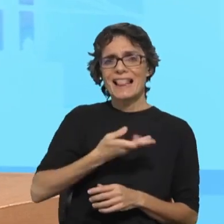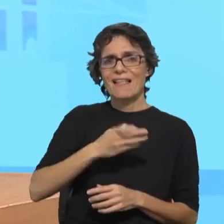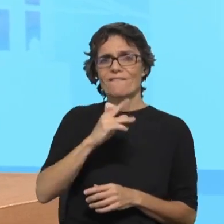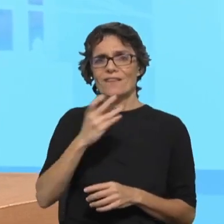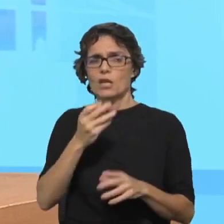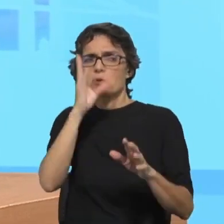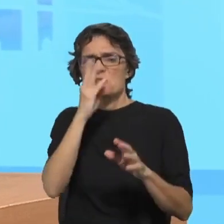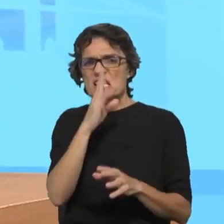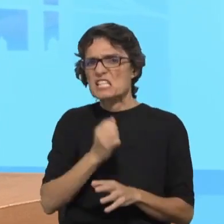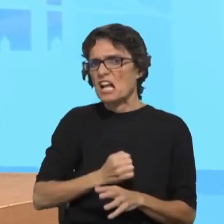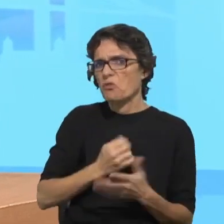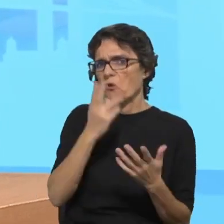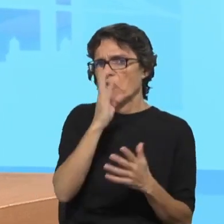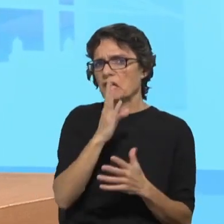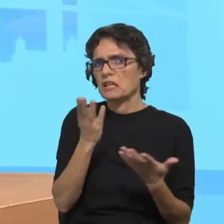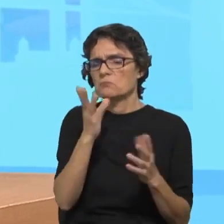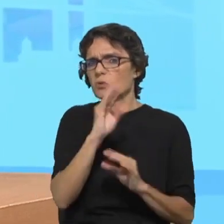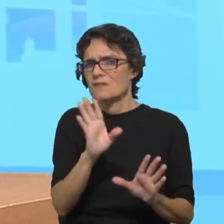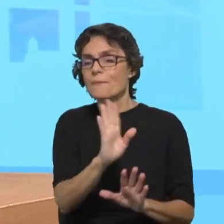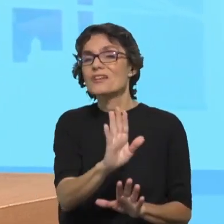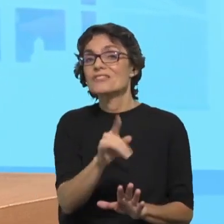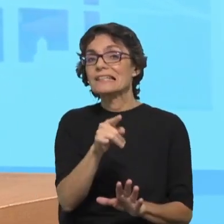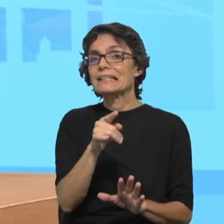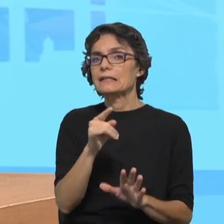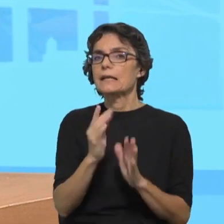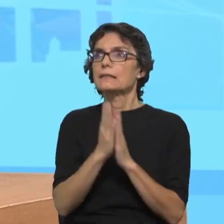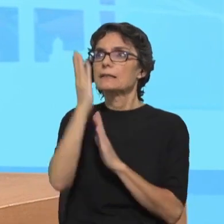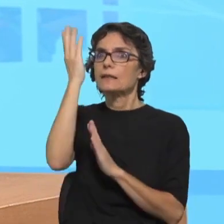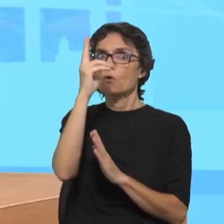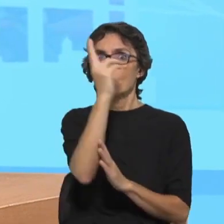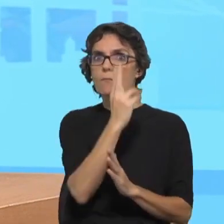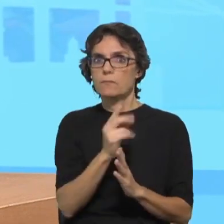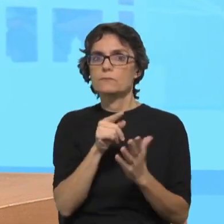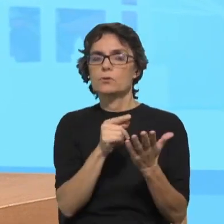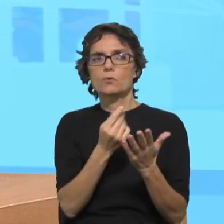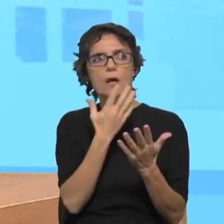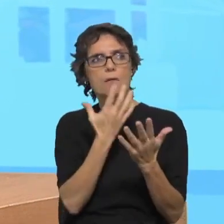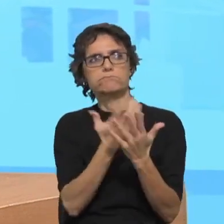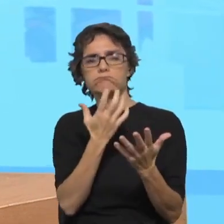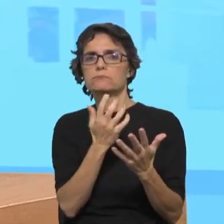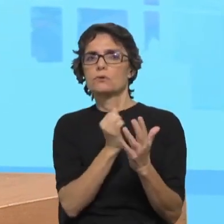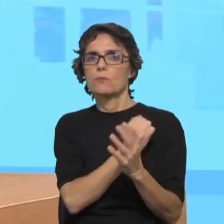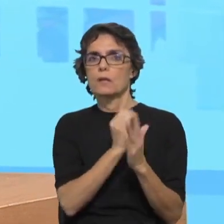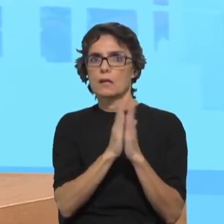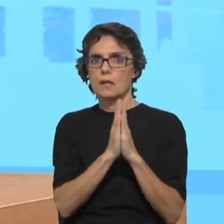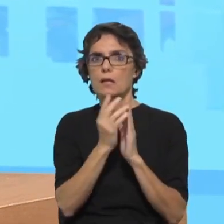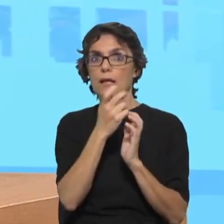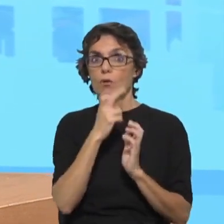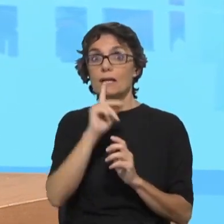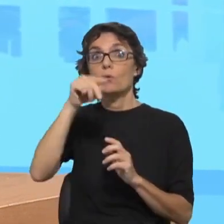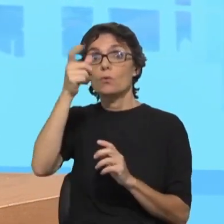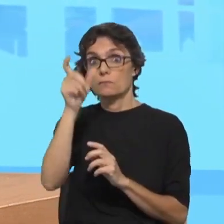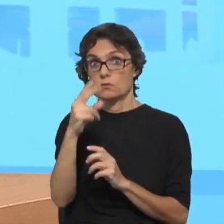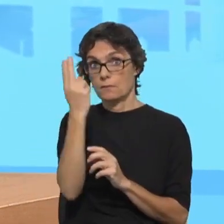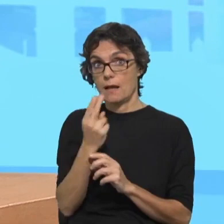que é uma pessoa tocada por Deus e que tem uma pintura muito bonita na própria Capela do Rato. Depois vou ter uma pessoa que eu considero